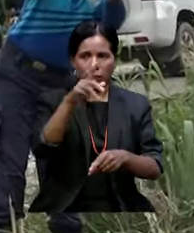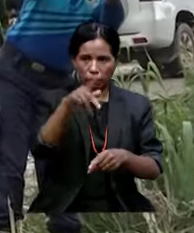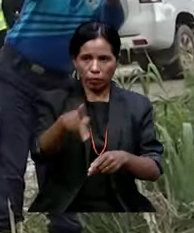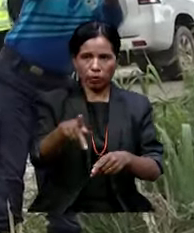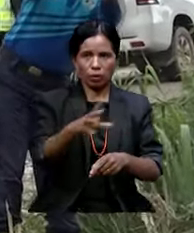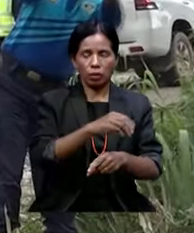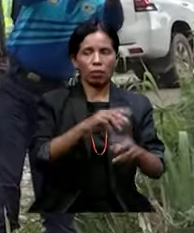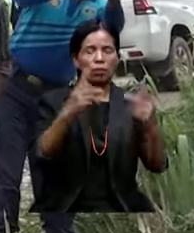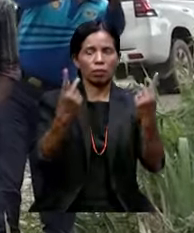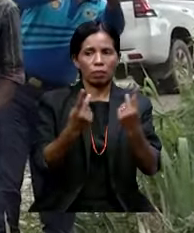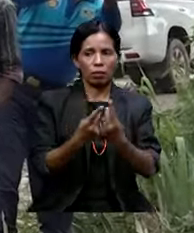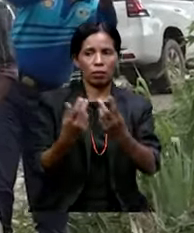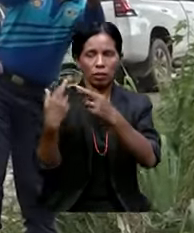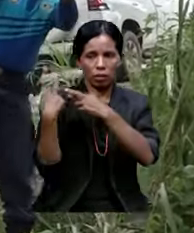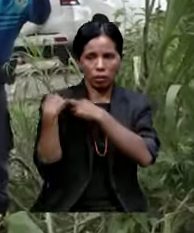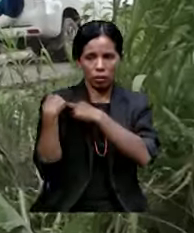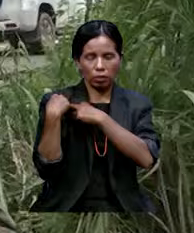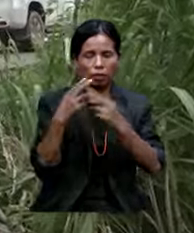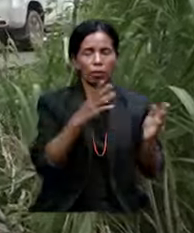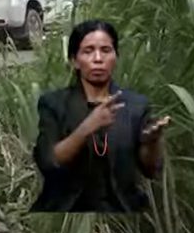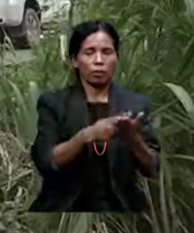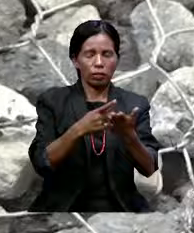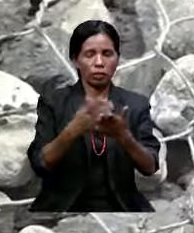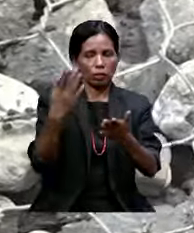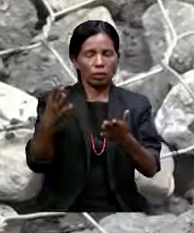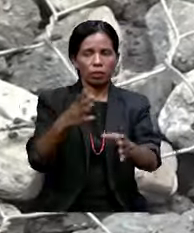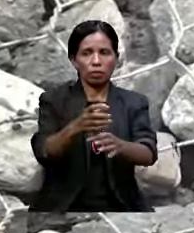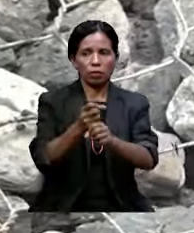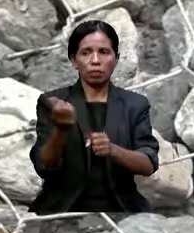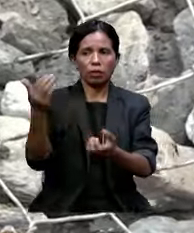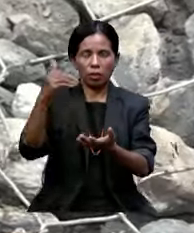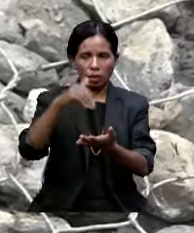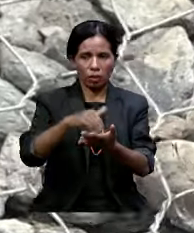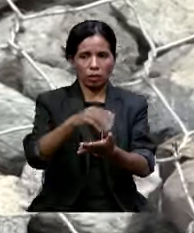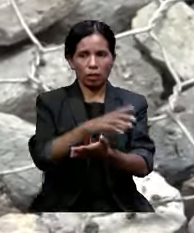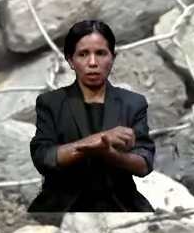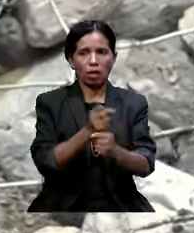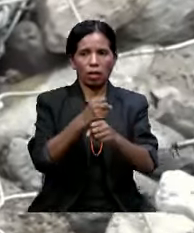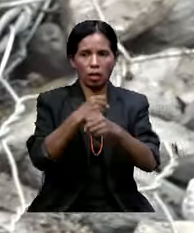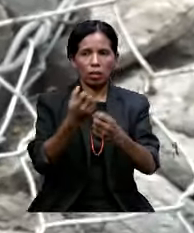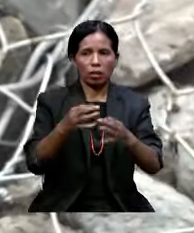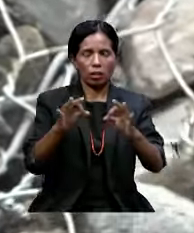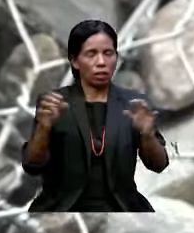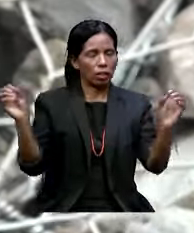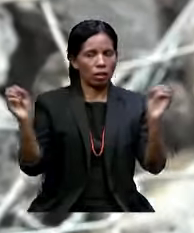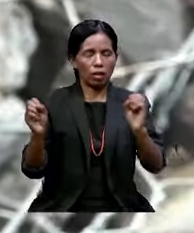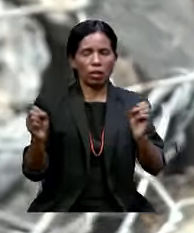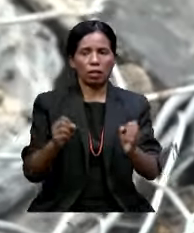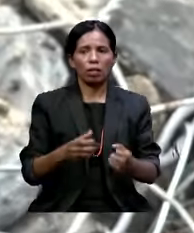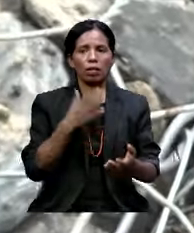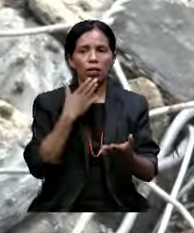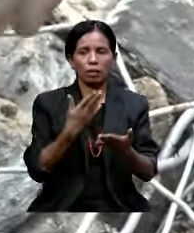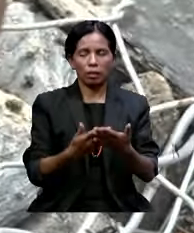no companhia nebe responsabiliza ba projeto ne ato sobu ricas bronzo nebe construi ona tambala iha qualidade.